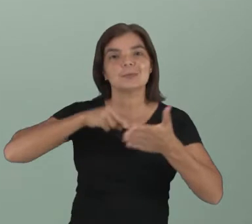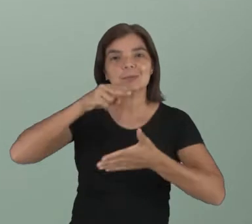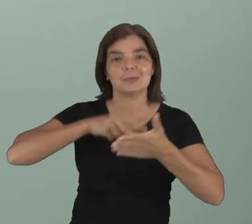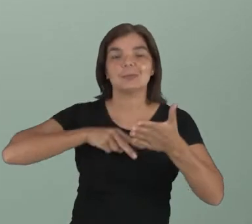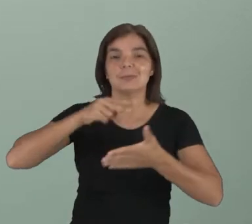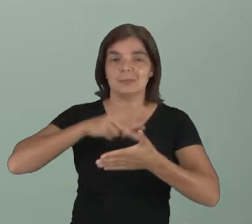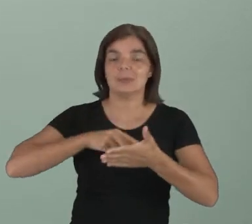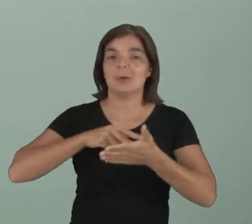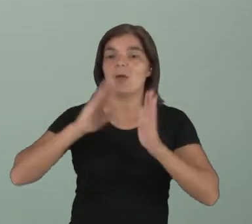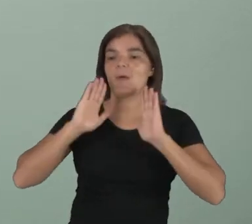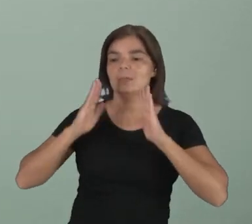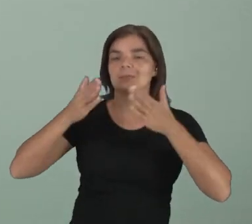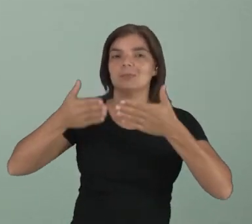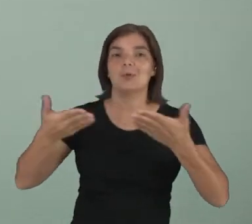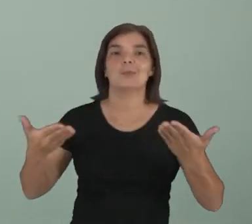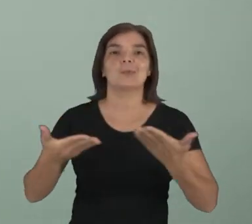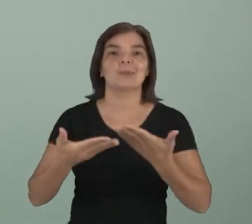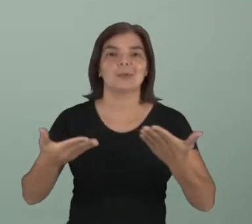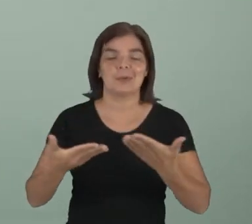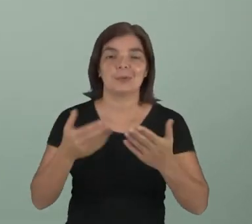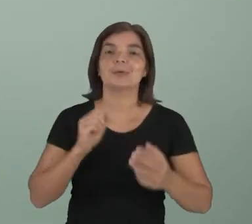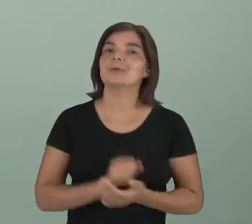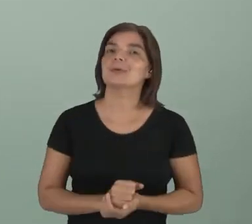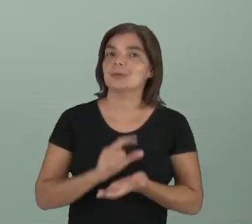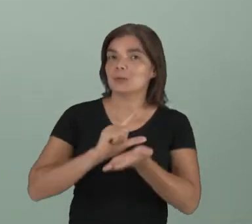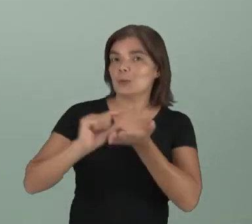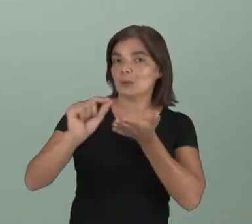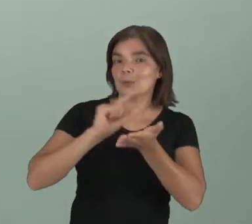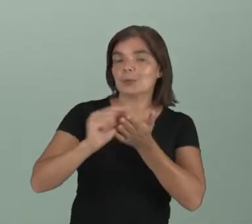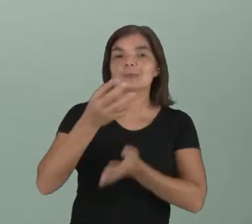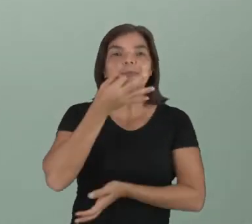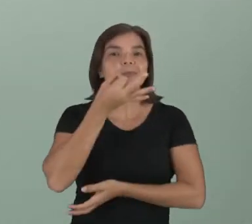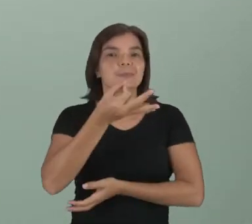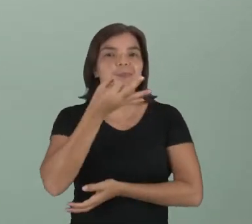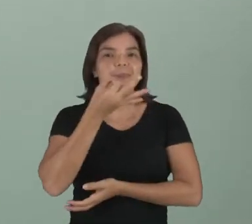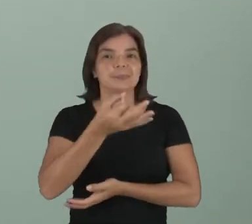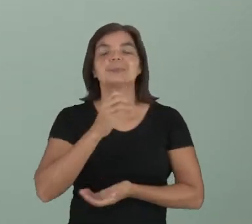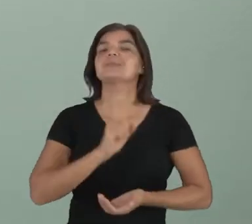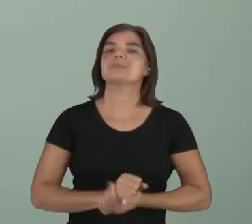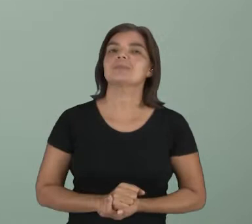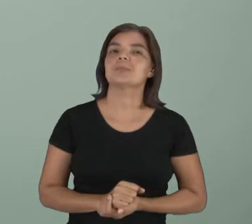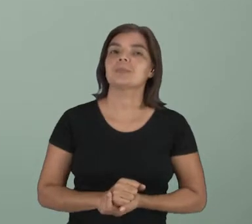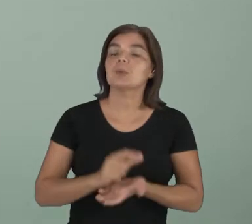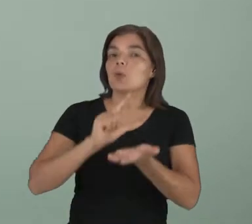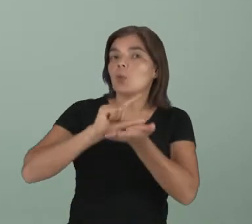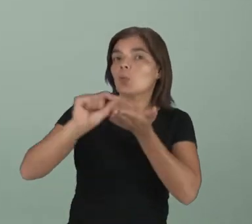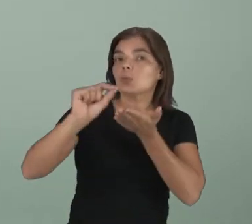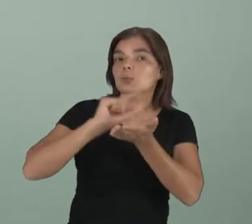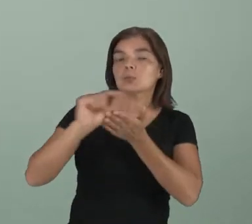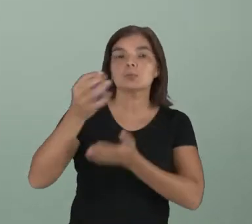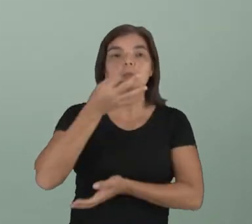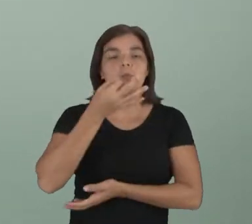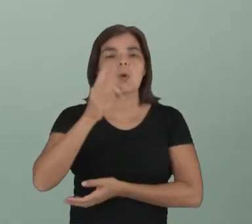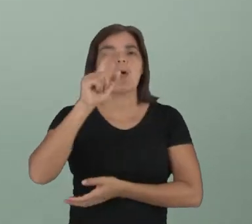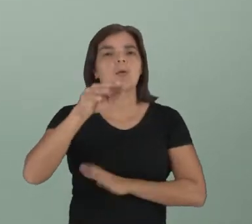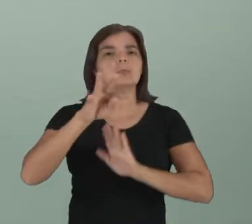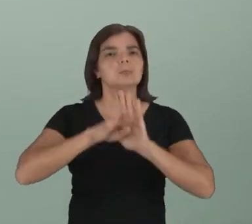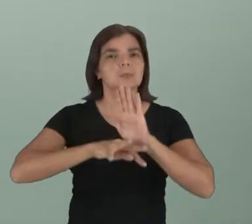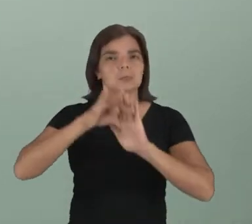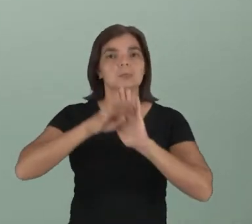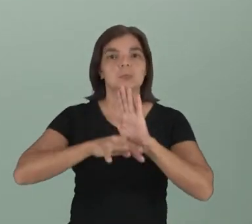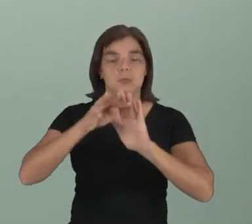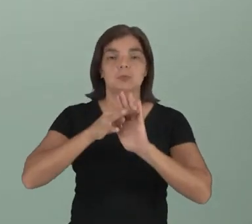leitura está voltado hoje para o artigo de opinião. O artigo de opinião é um